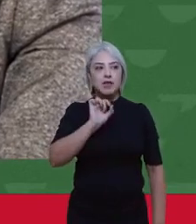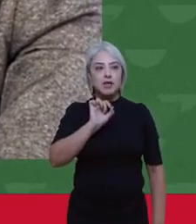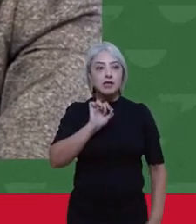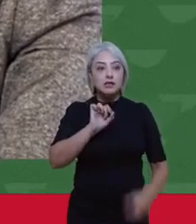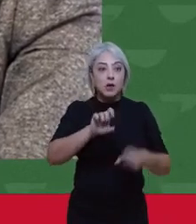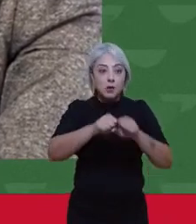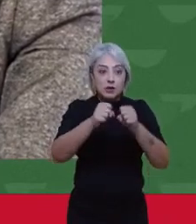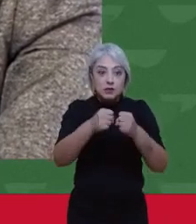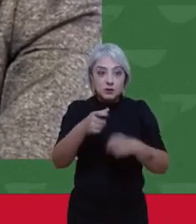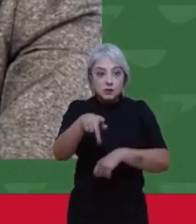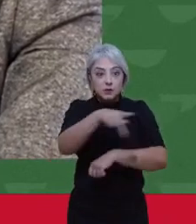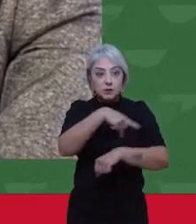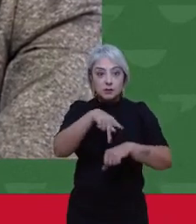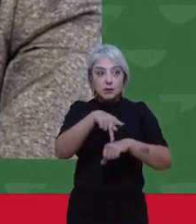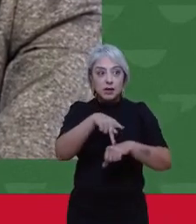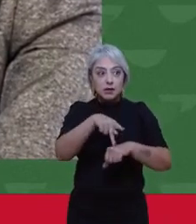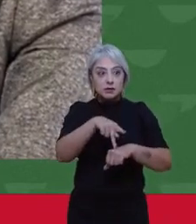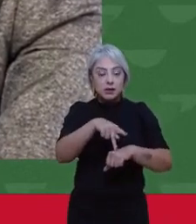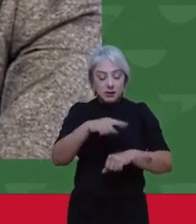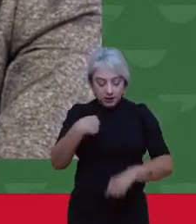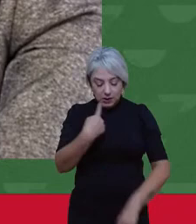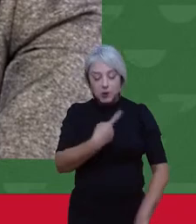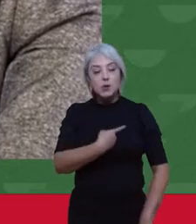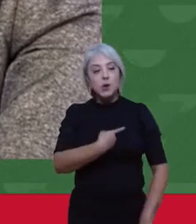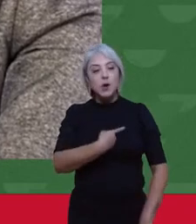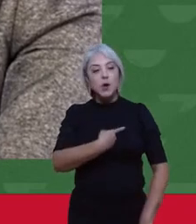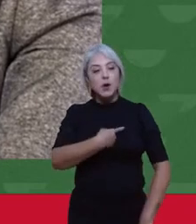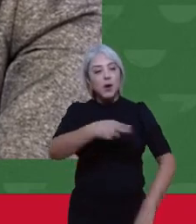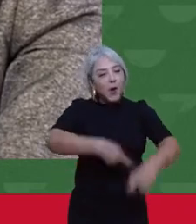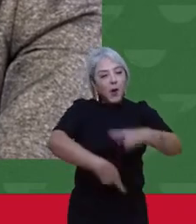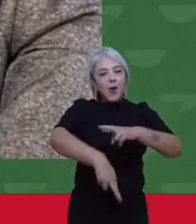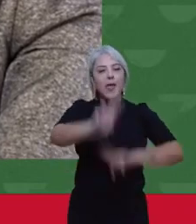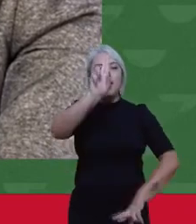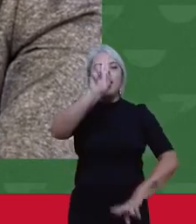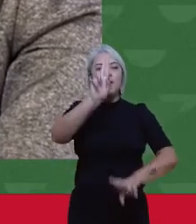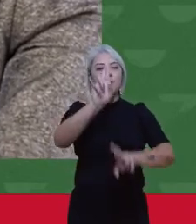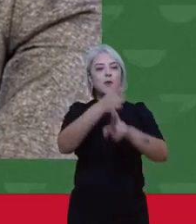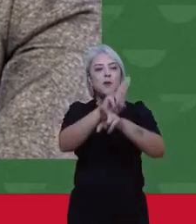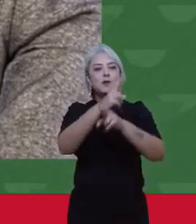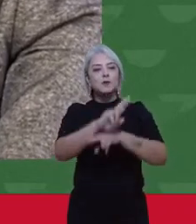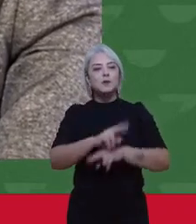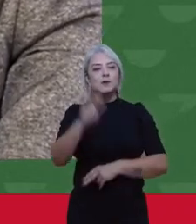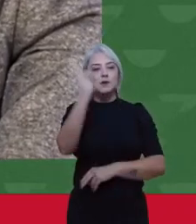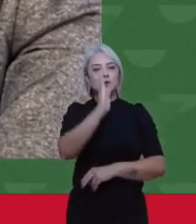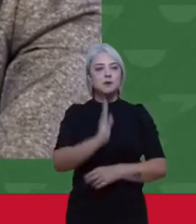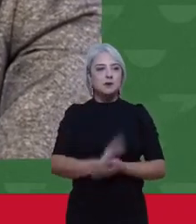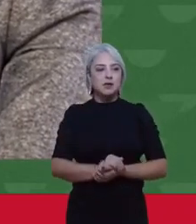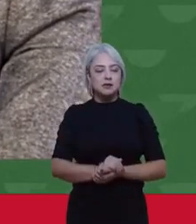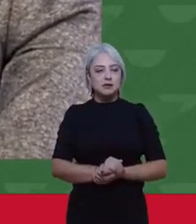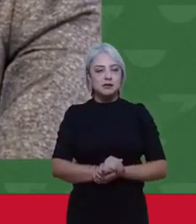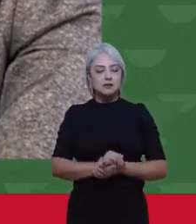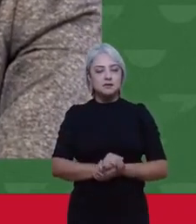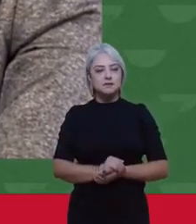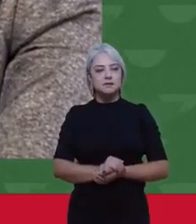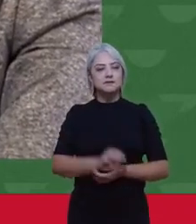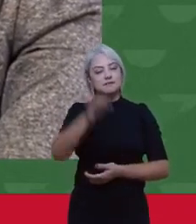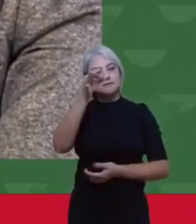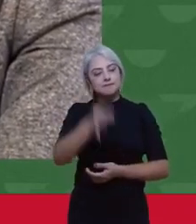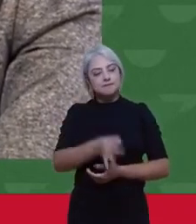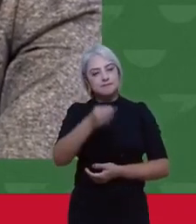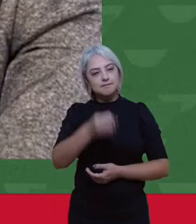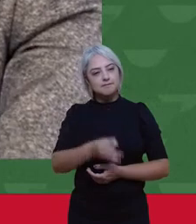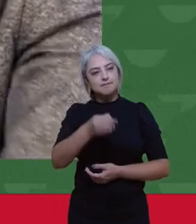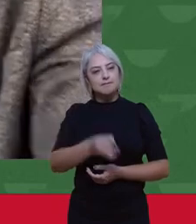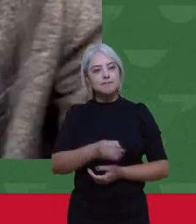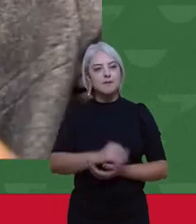Estão destruindo o Brasil. E nós vamos reconstruir o Brasil. Exato. É a mesma mensagem que você... Exato. Tá?